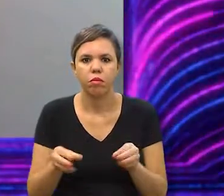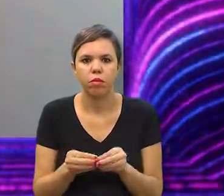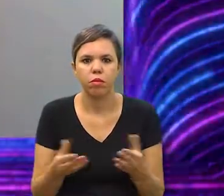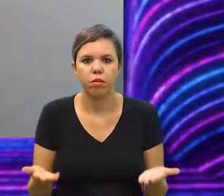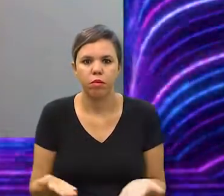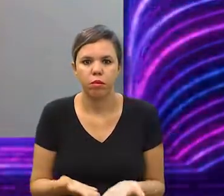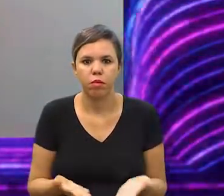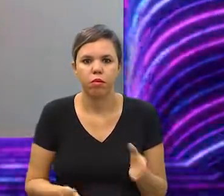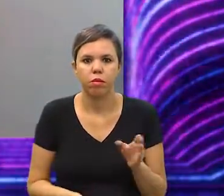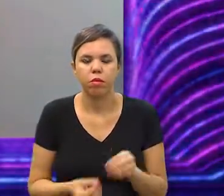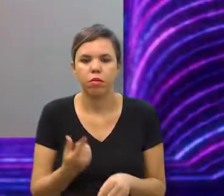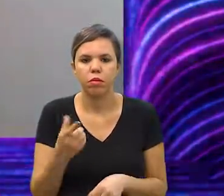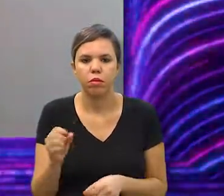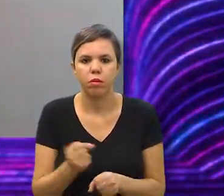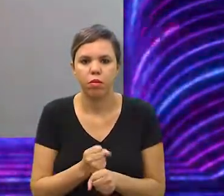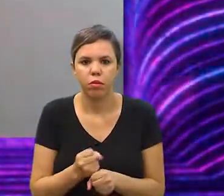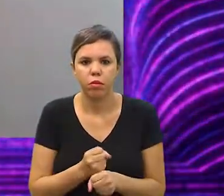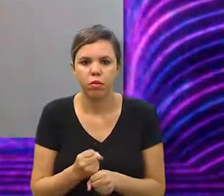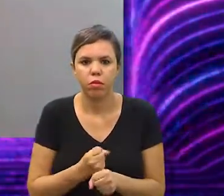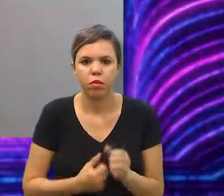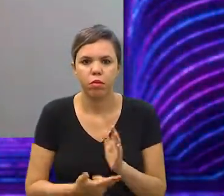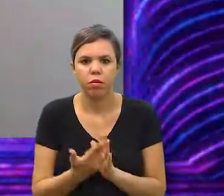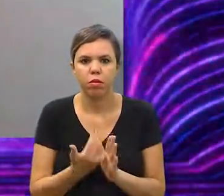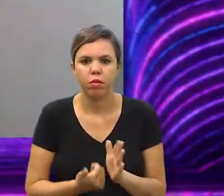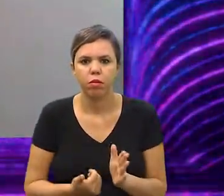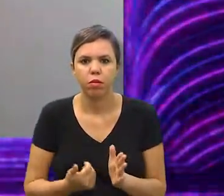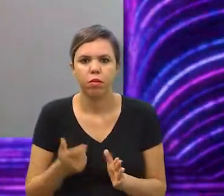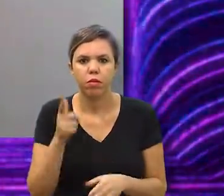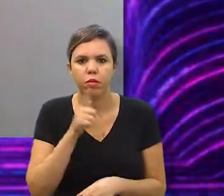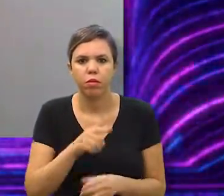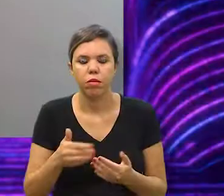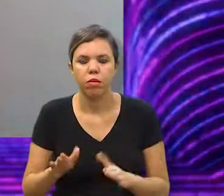agora, completando também 10 anos do quadrinho Terapia, a